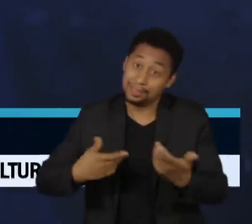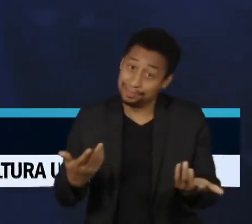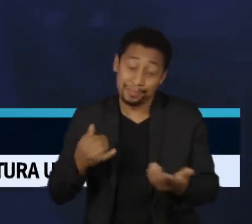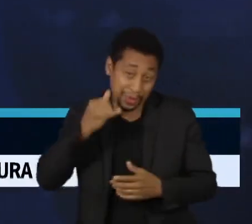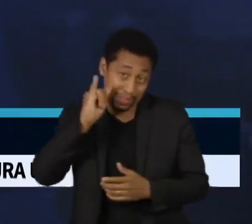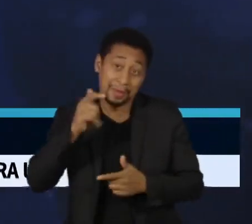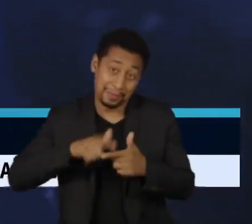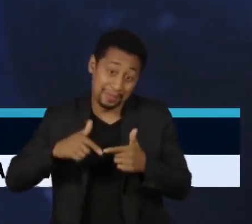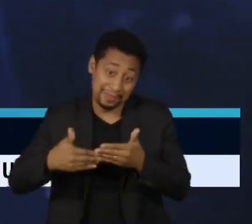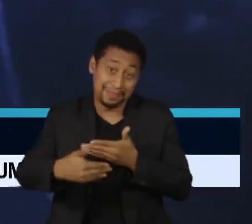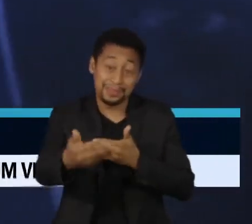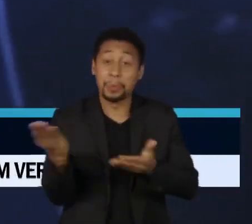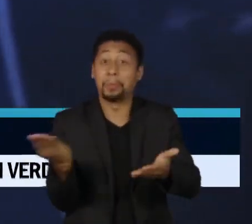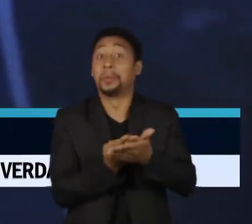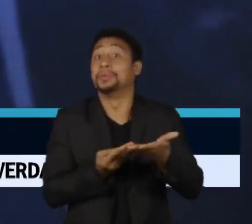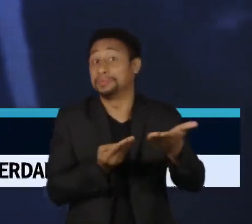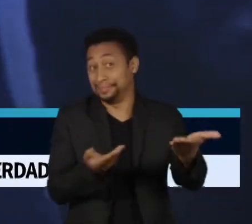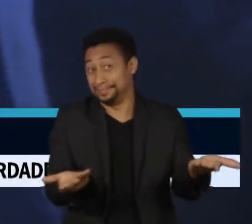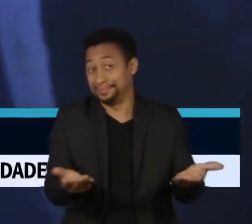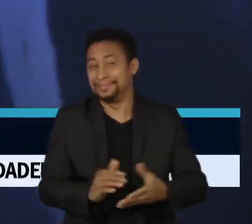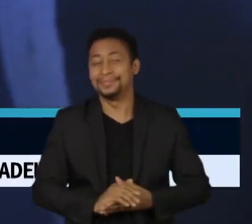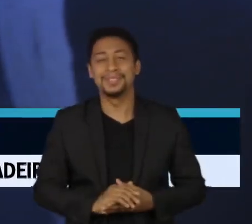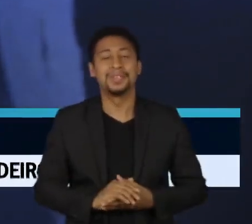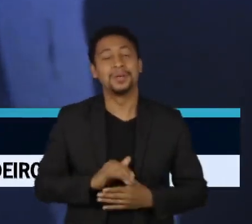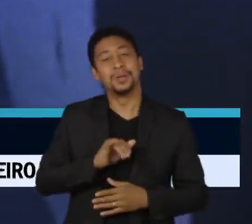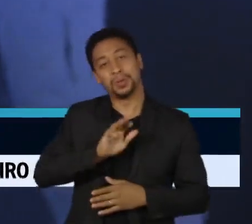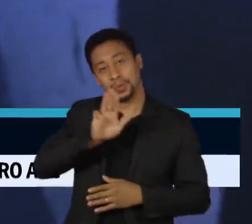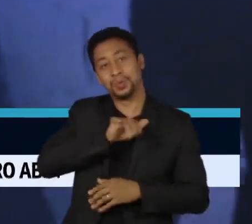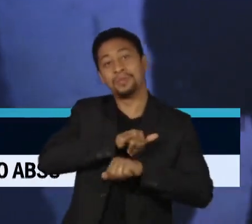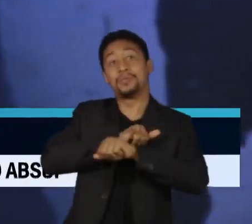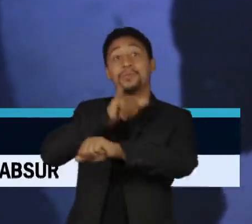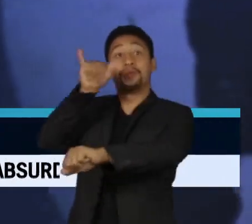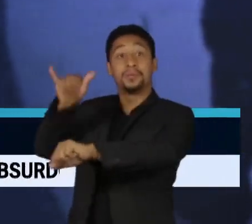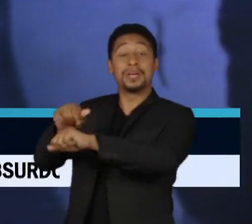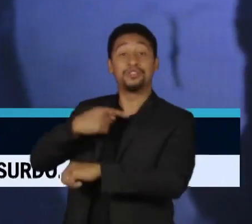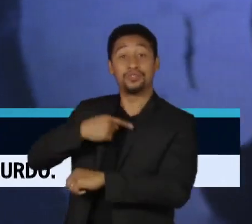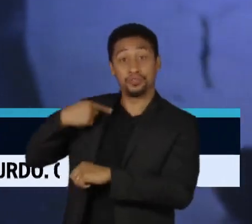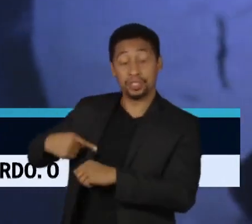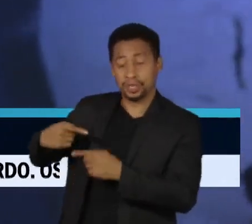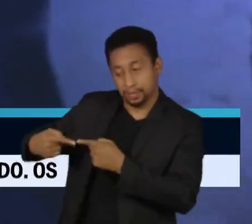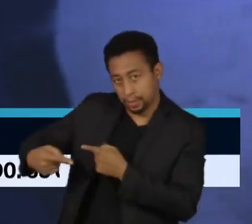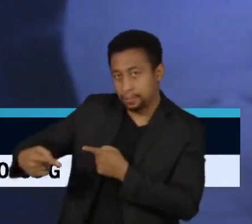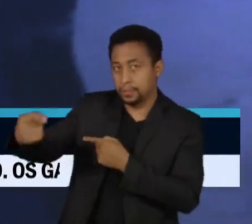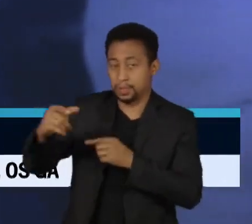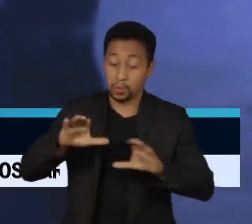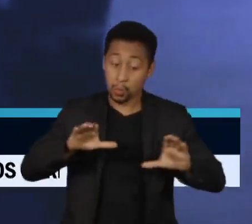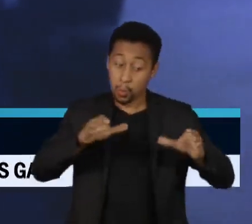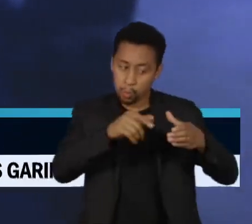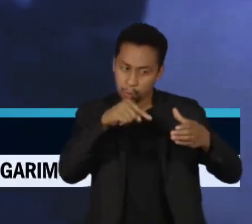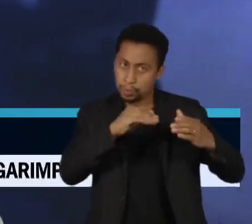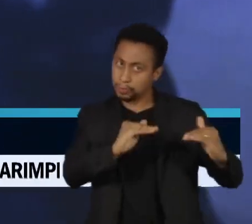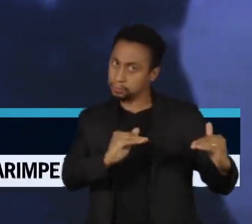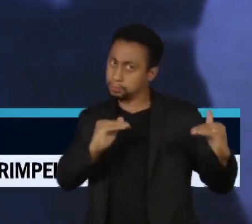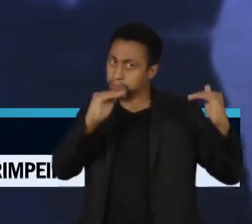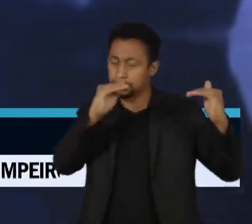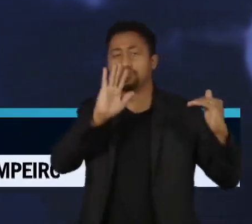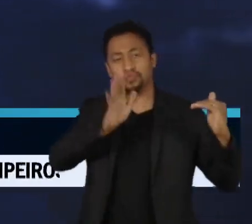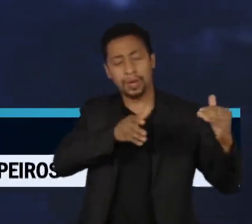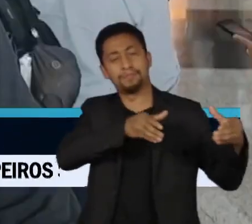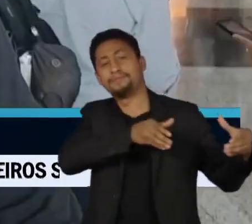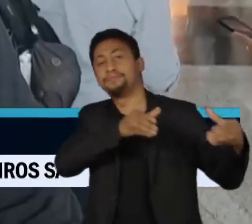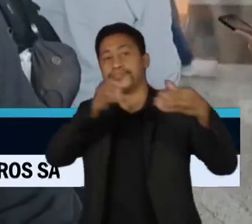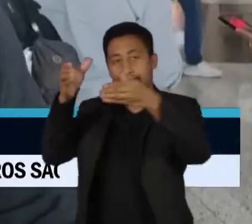E o presidente Lula vai para a China no fim desta semana e parte da comitiva de empresários que vai acompanhar o presidente já embarcou a